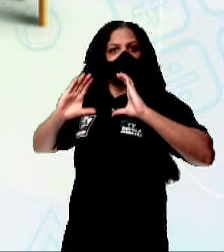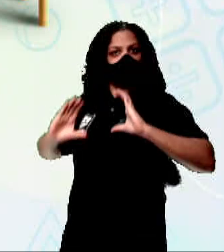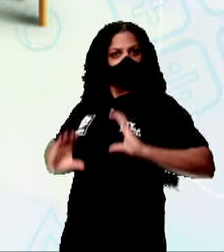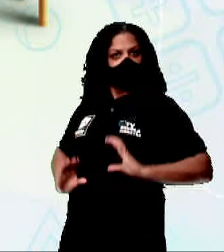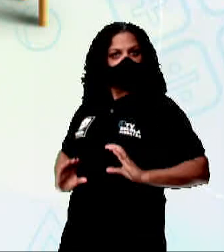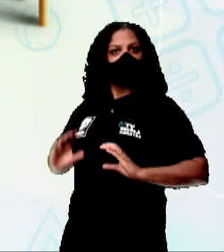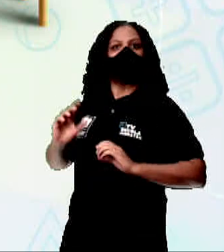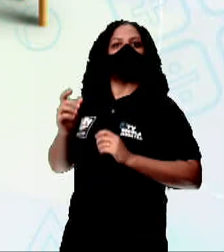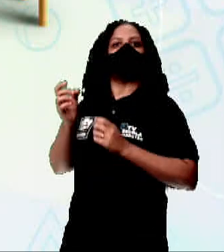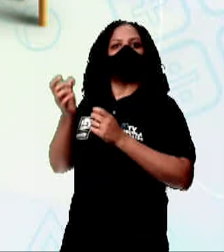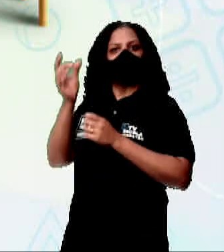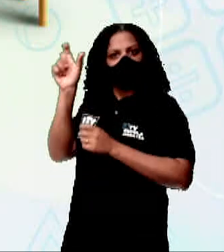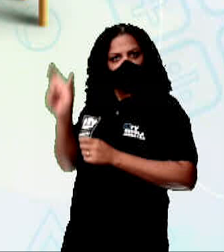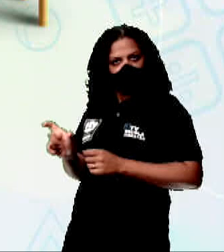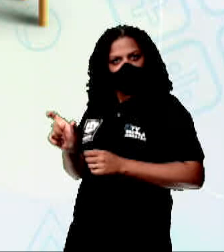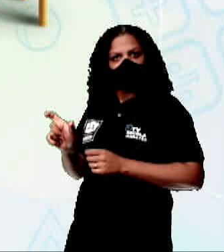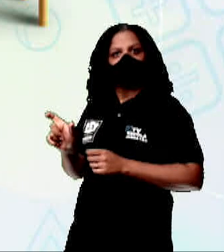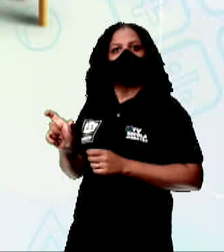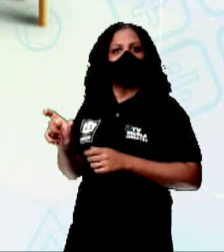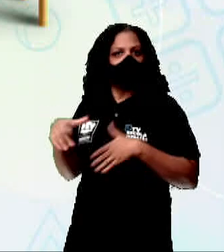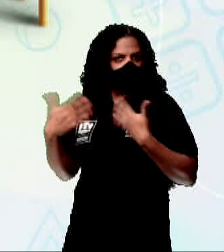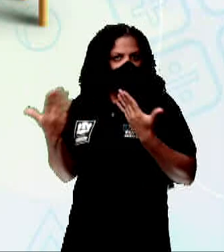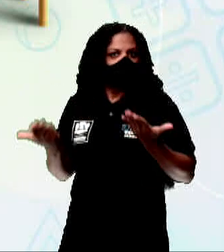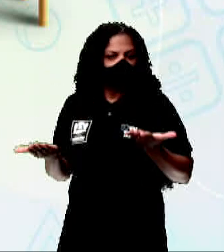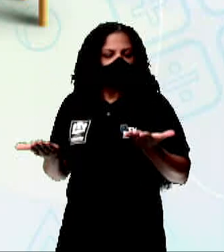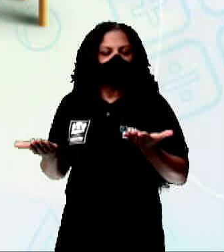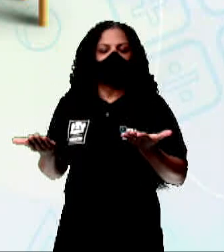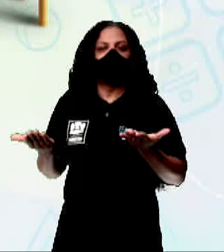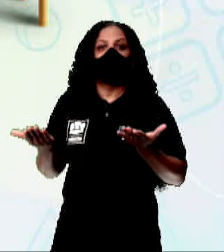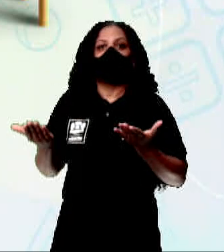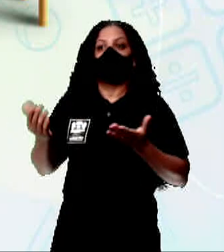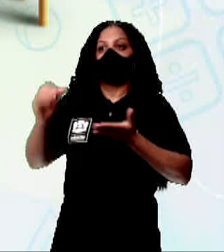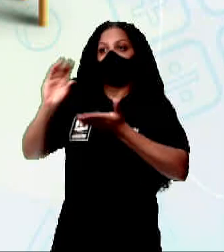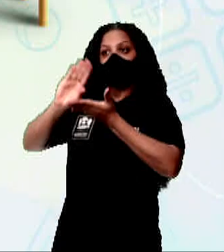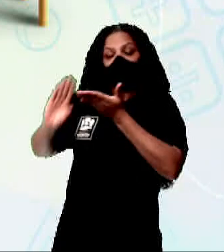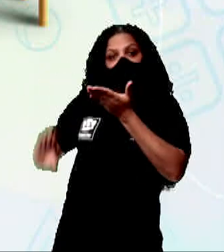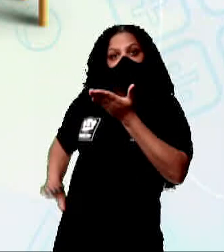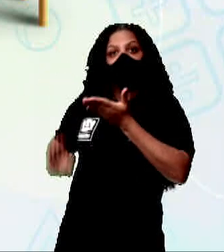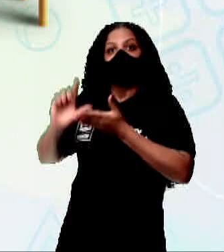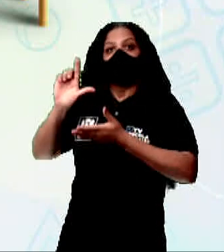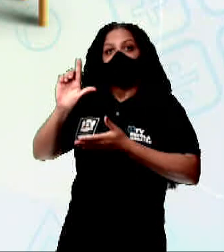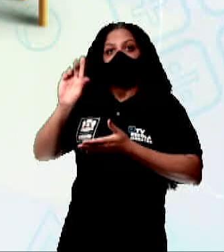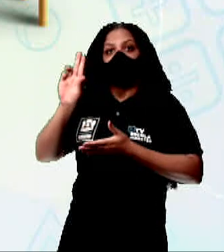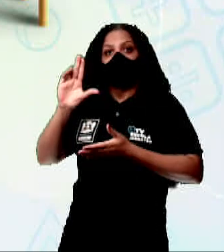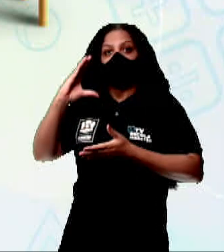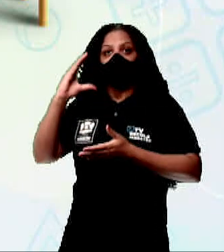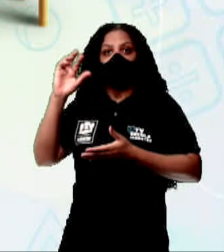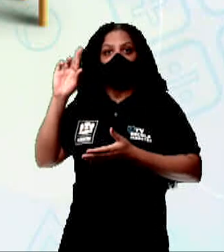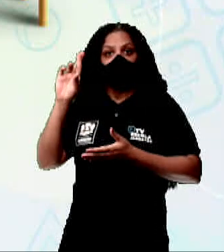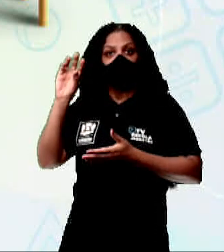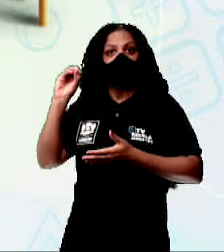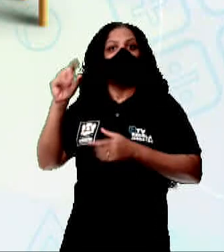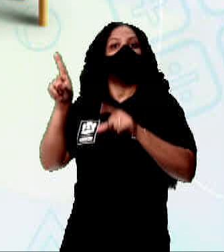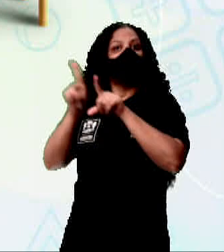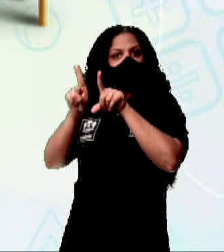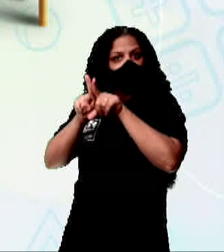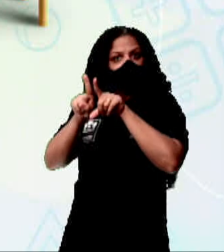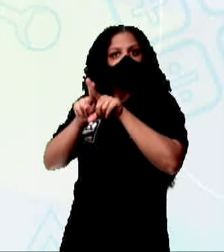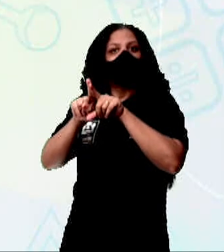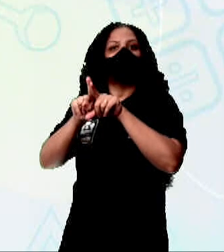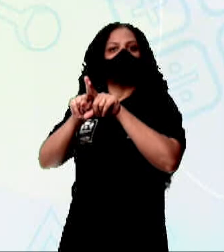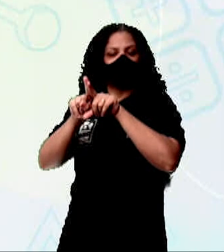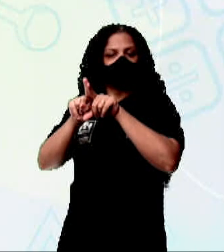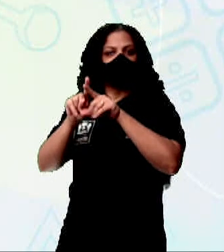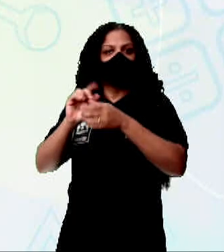no consumo do produto e ou prestação de serviços, como também podem divulgar ideias para influenciar no comportamento das pessoas.